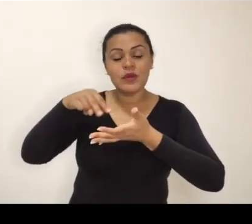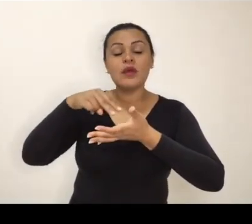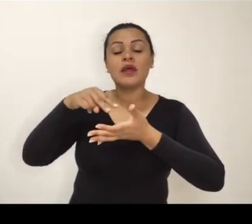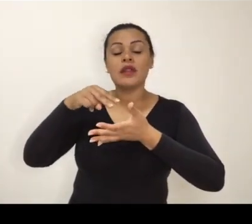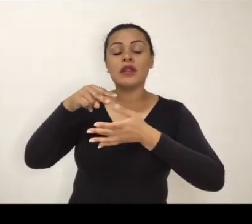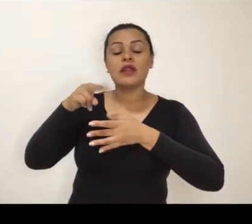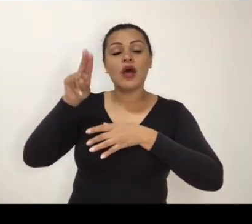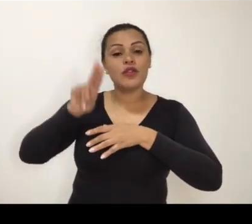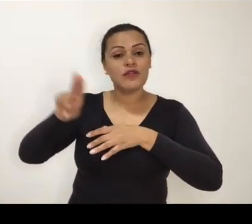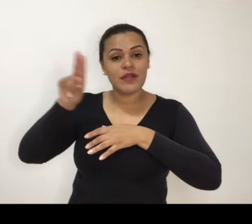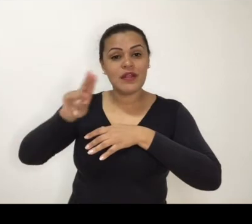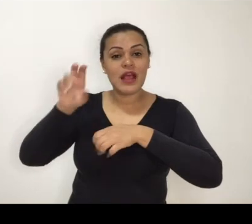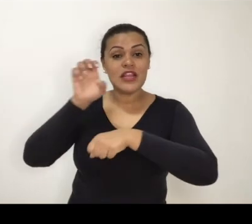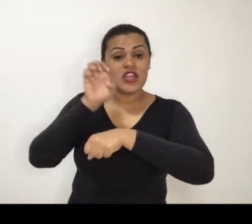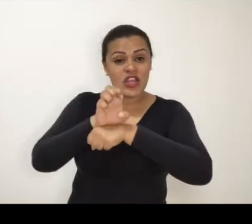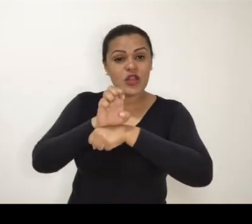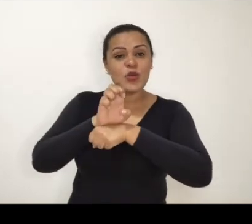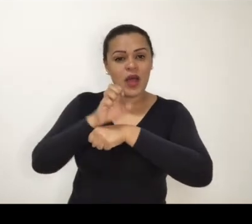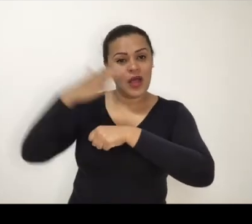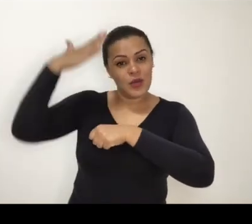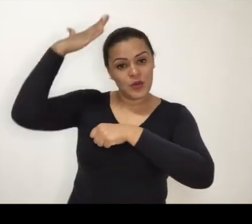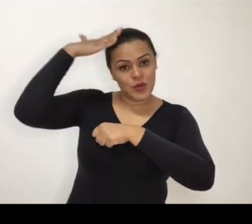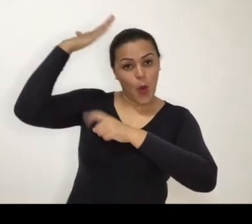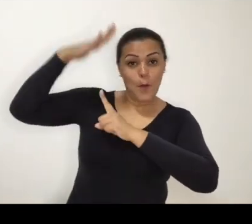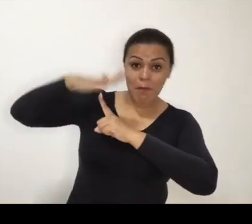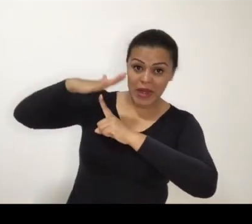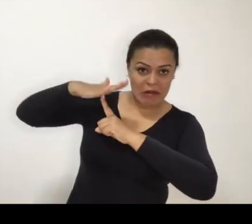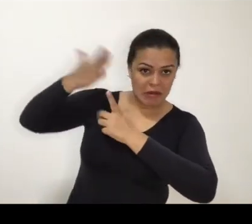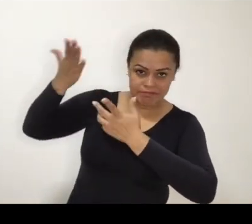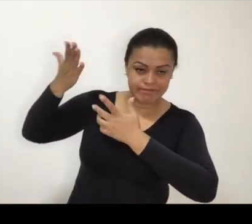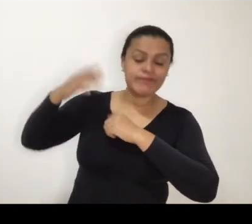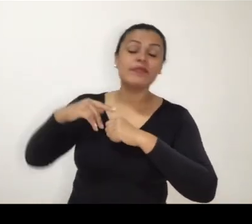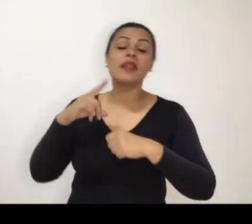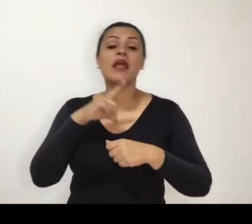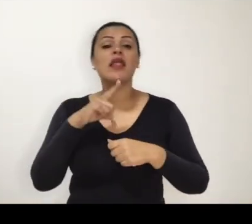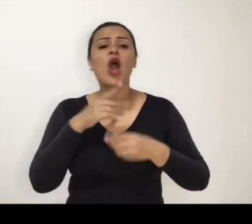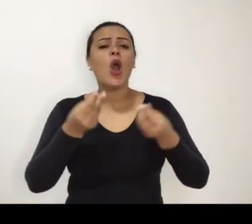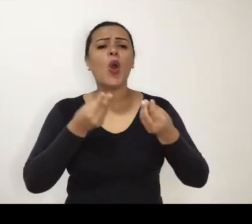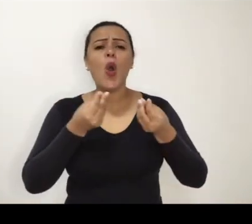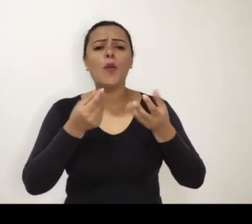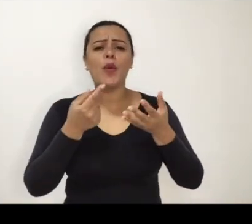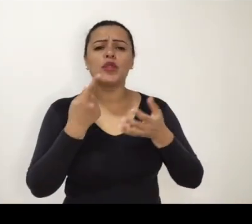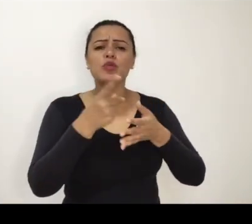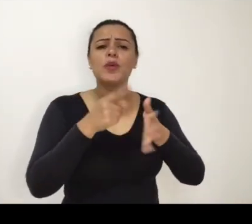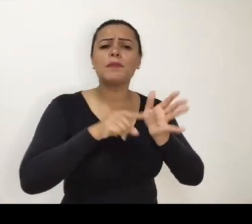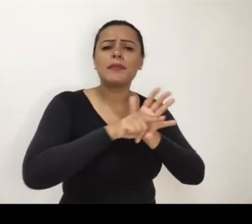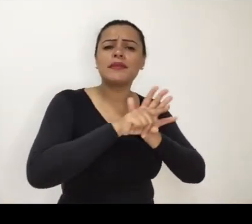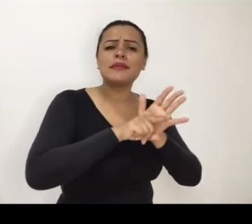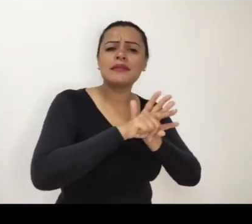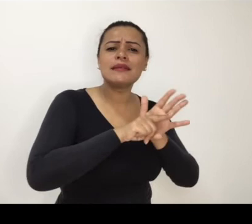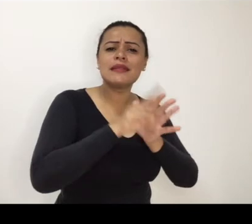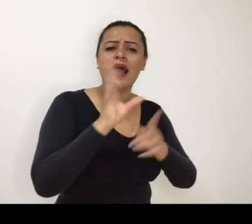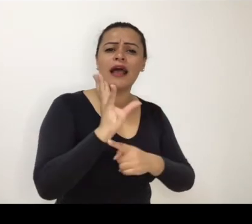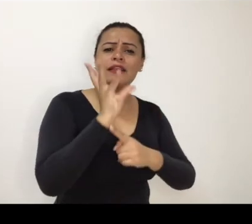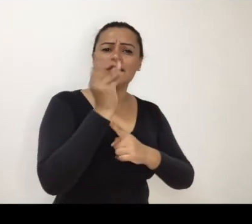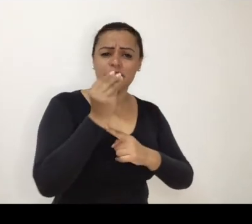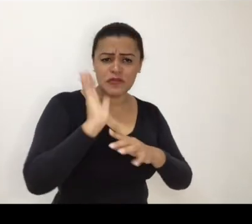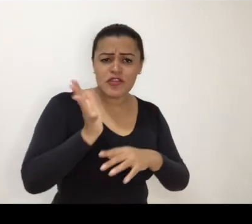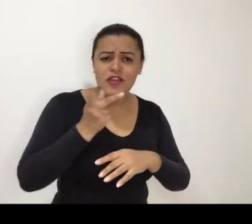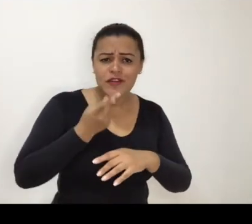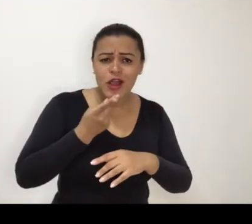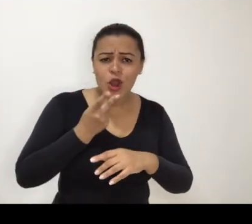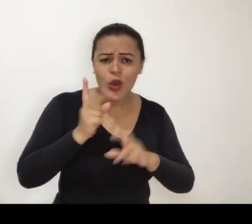E vice-versa, como a docência tem interferido na tua pesquisa artística? Ou seja, acho que você já falou um pouco disso, né? Mas como é que é